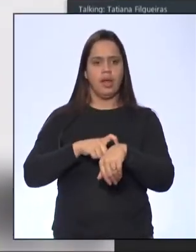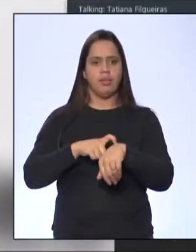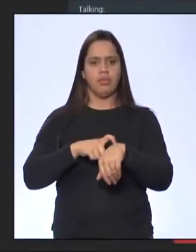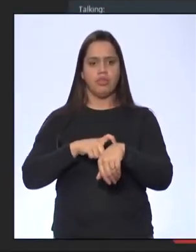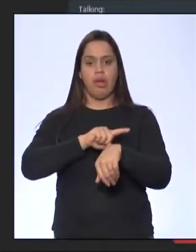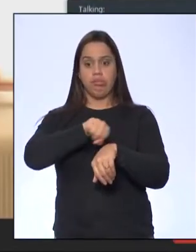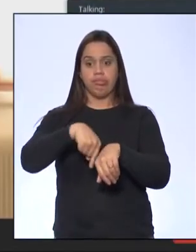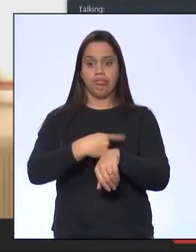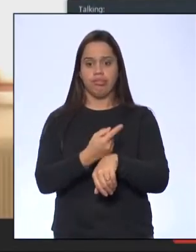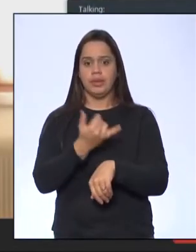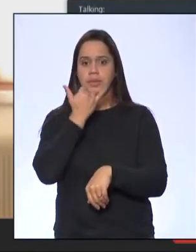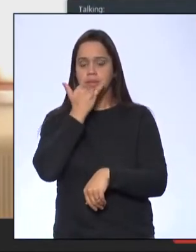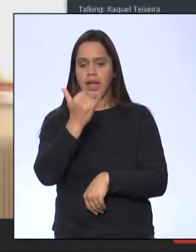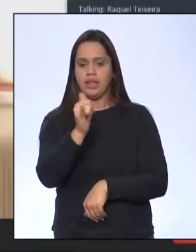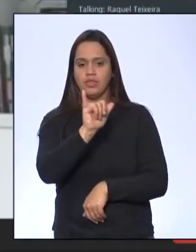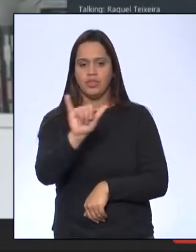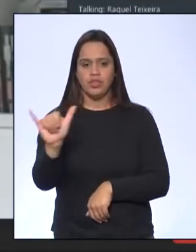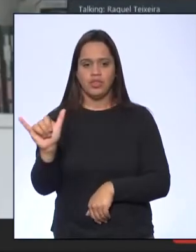desculpas.